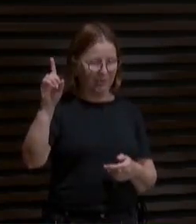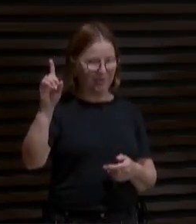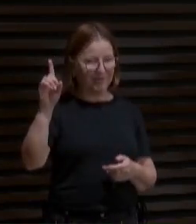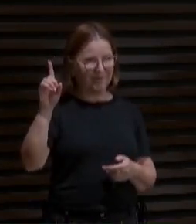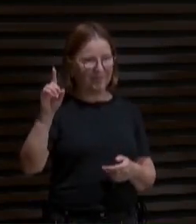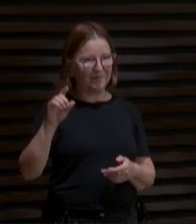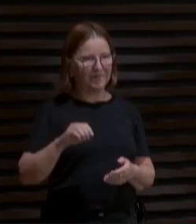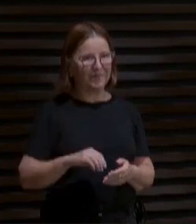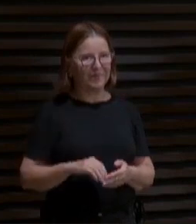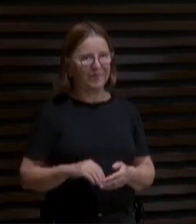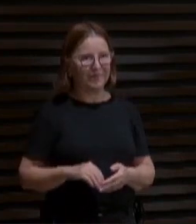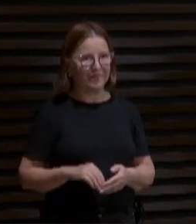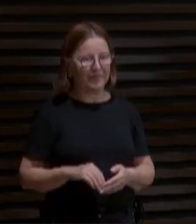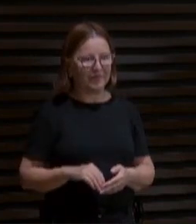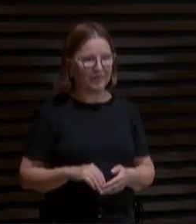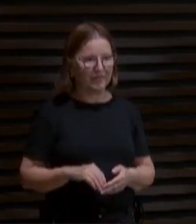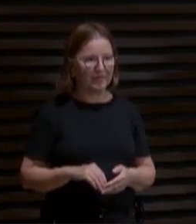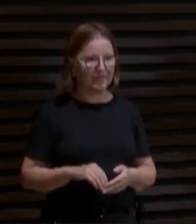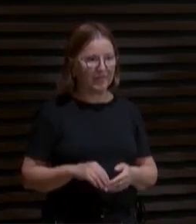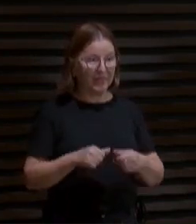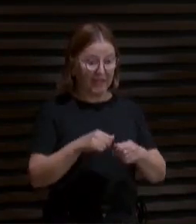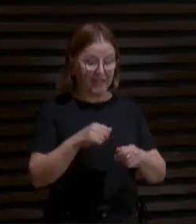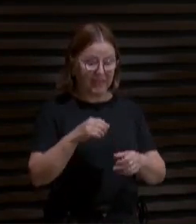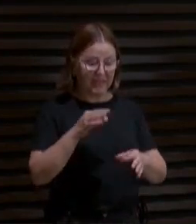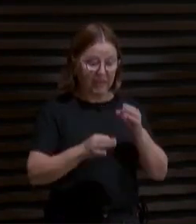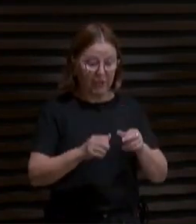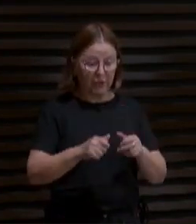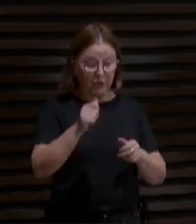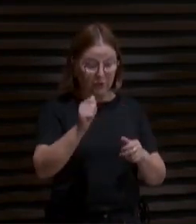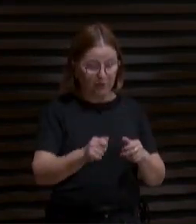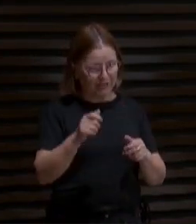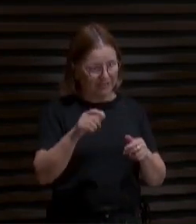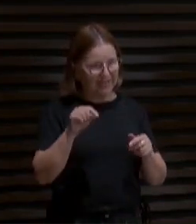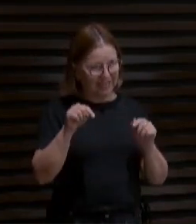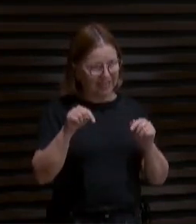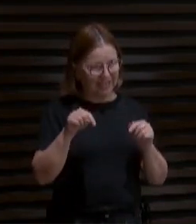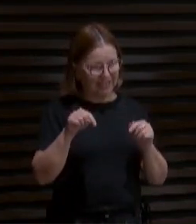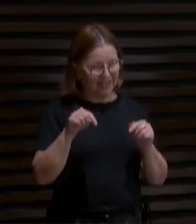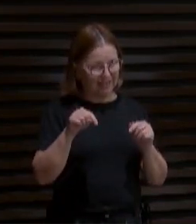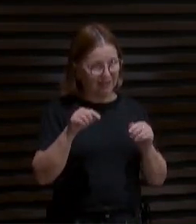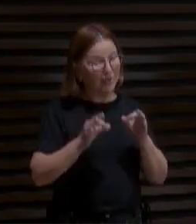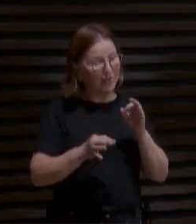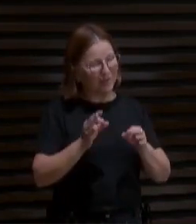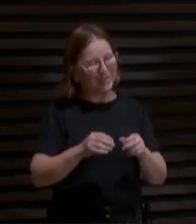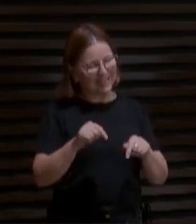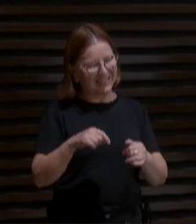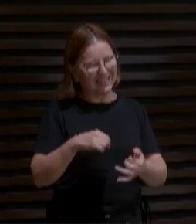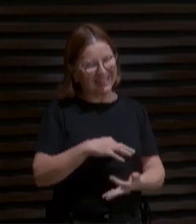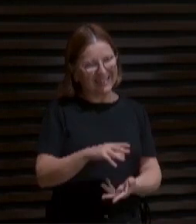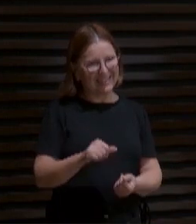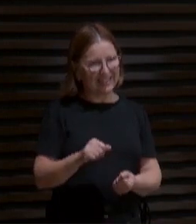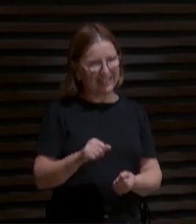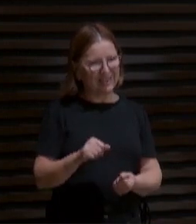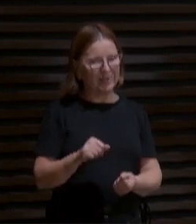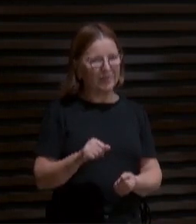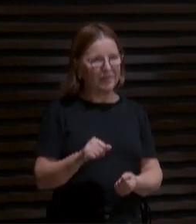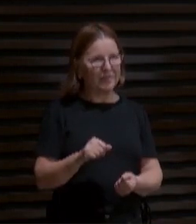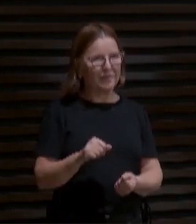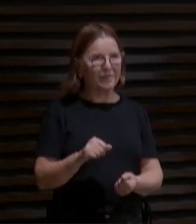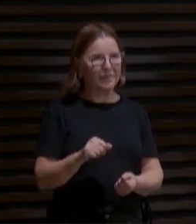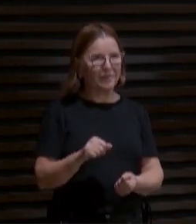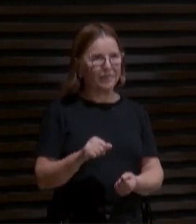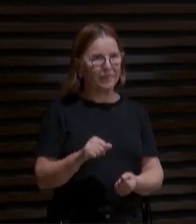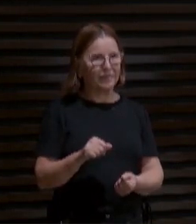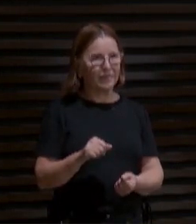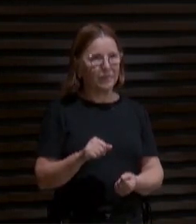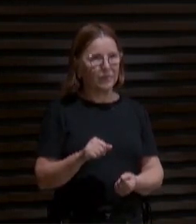internalizando esta justiça sobre a terra. Ele iniciou aquilo que o